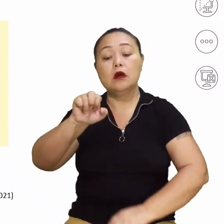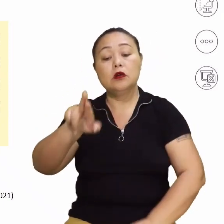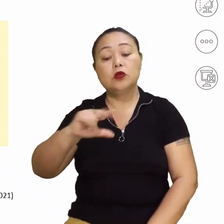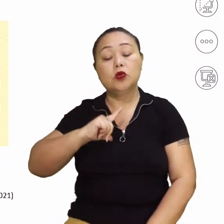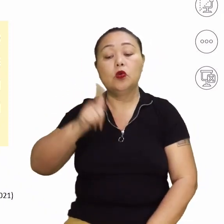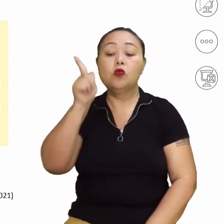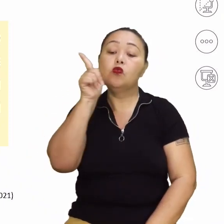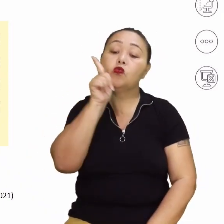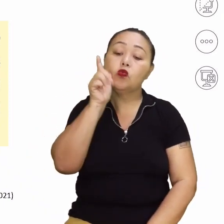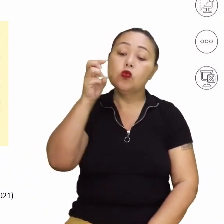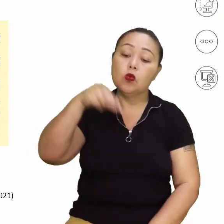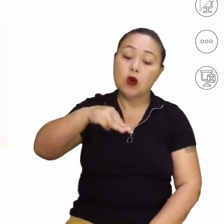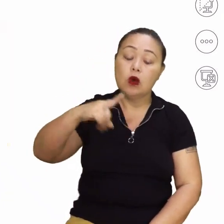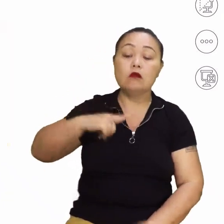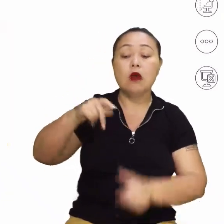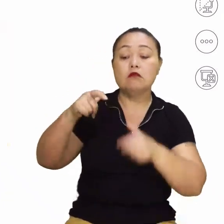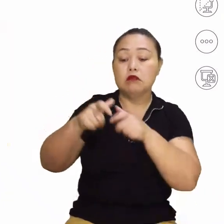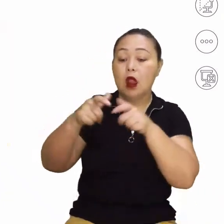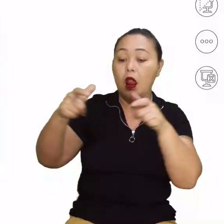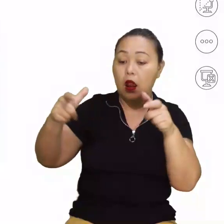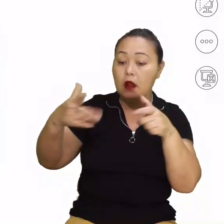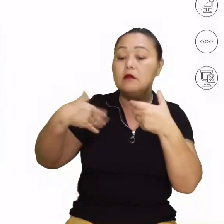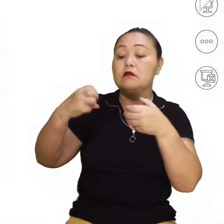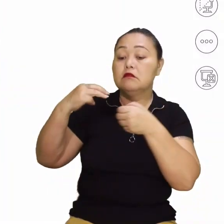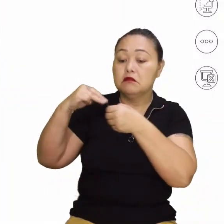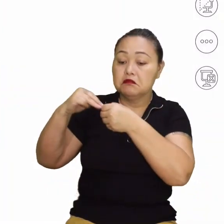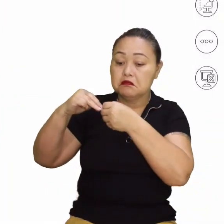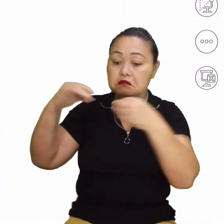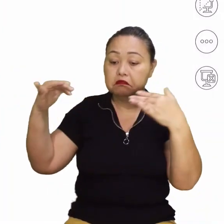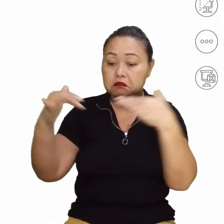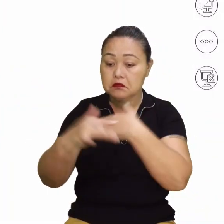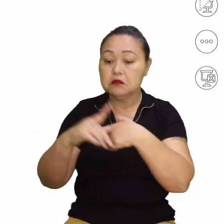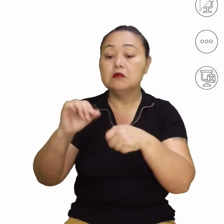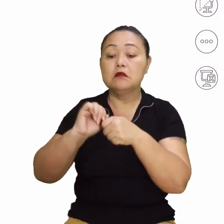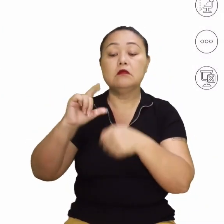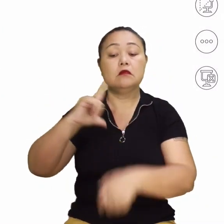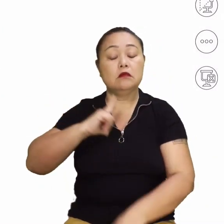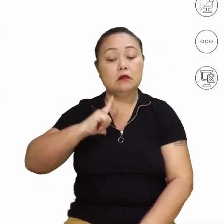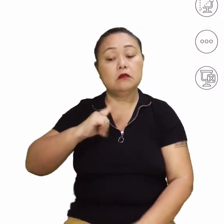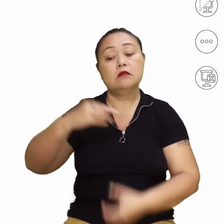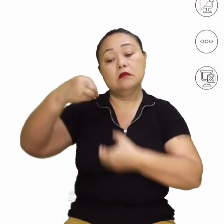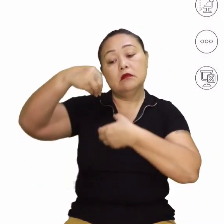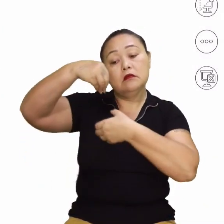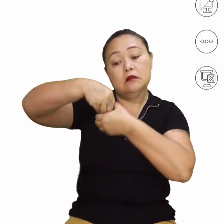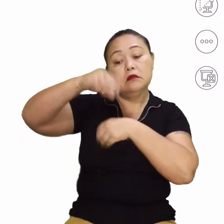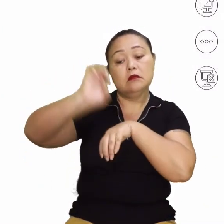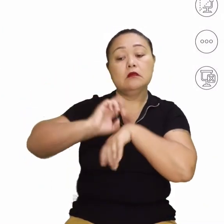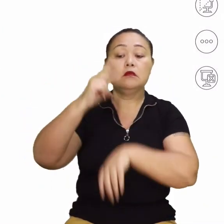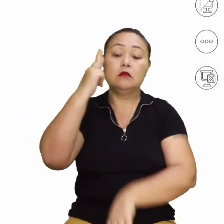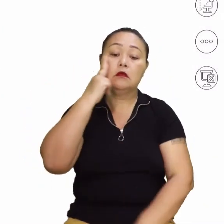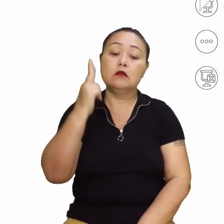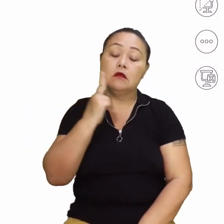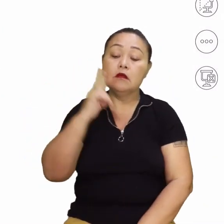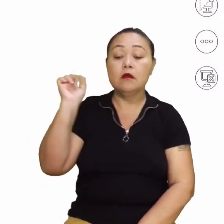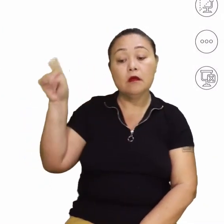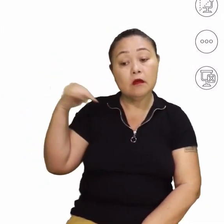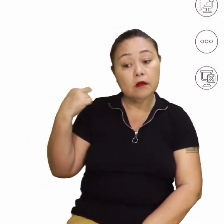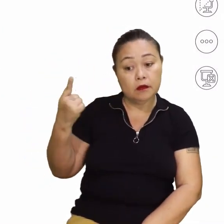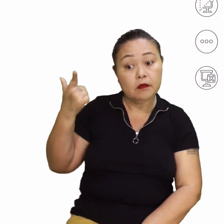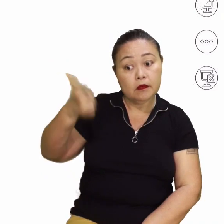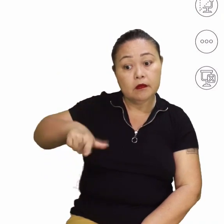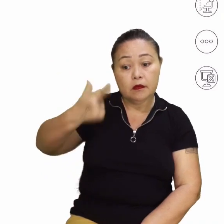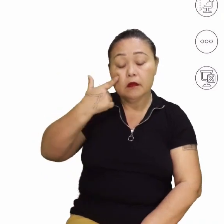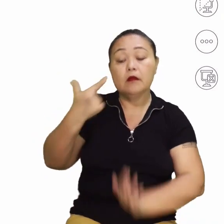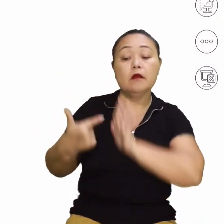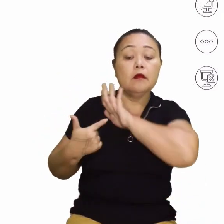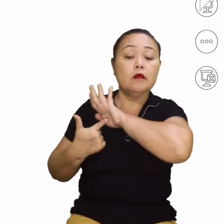temos em Rondônia ok é bem olha só essa pirâmide aqui nós novamente isso vamos